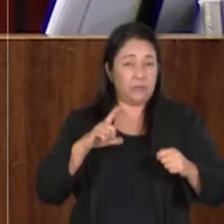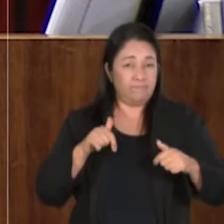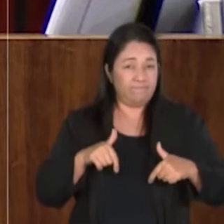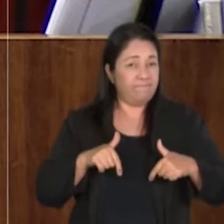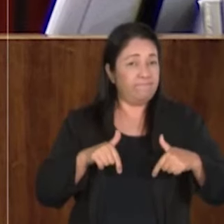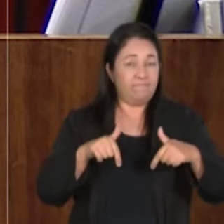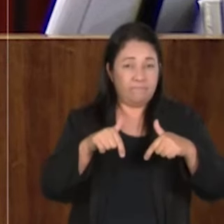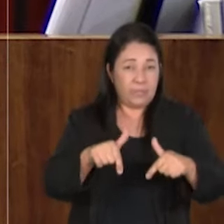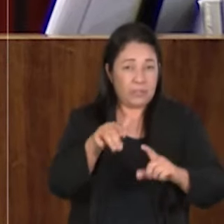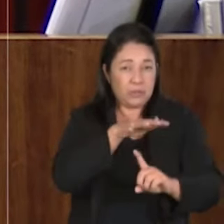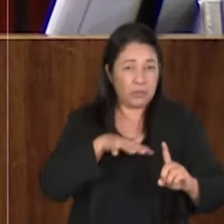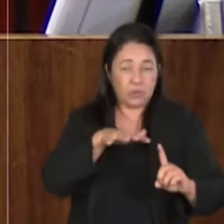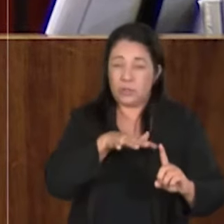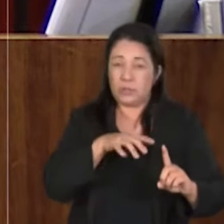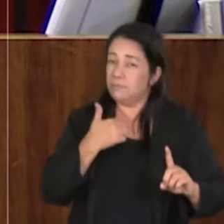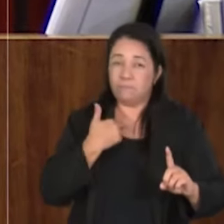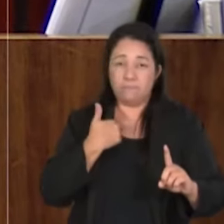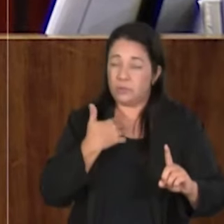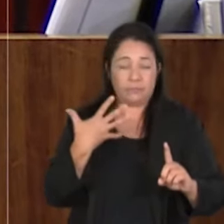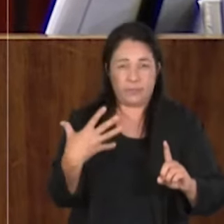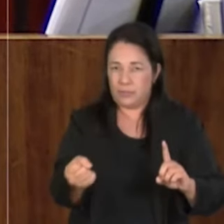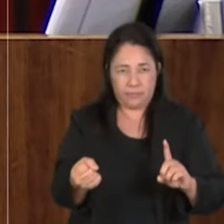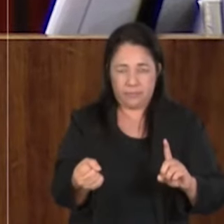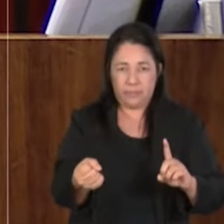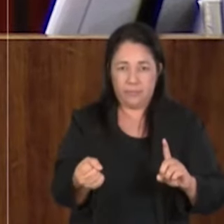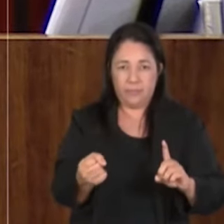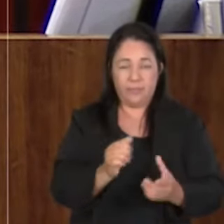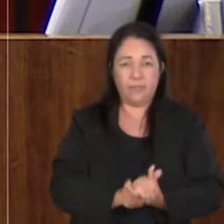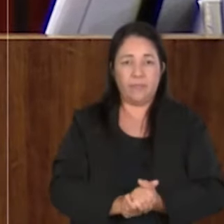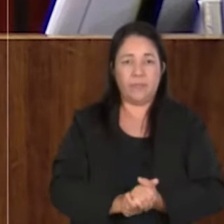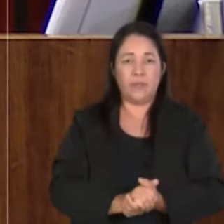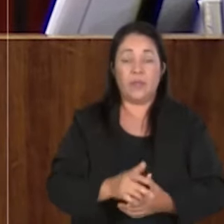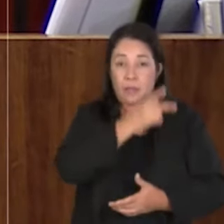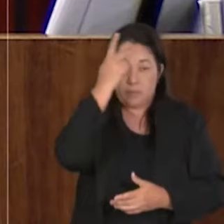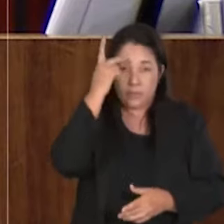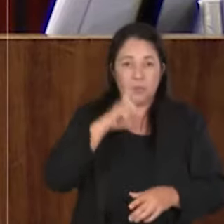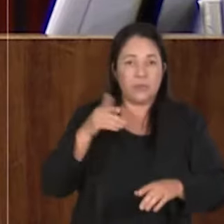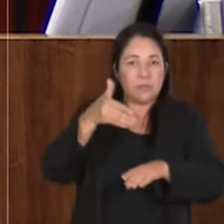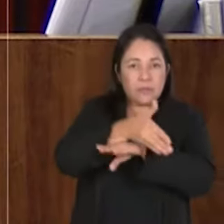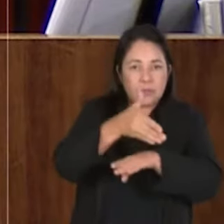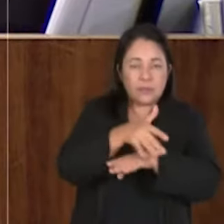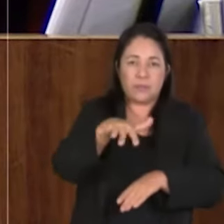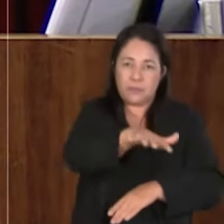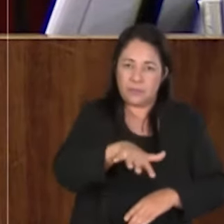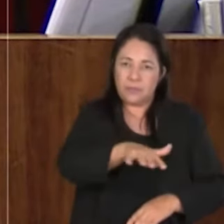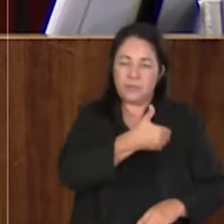repetidas como atitudes que não podem ser aceitas. Cabe a quem tem acesso e tempo no espaço